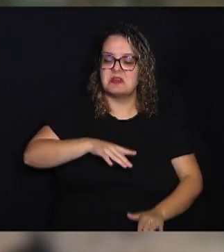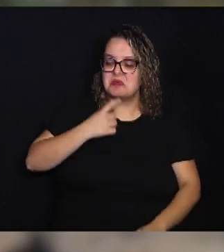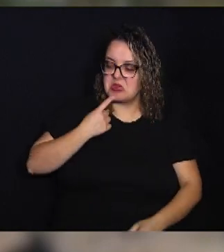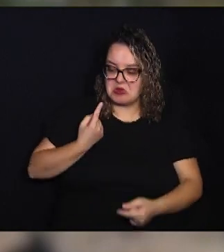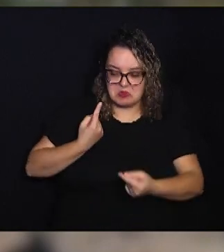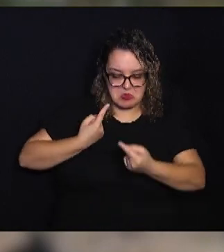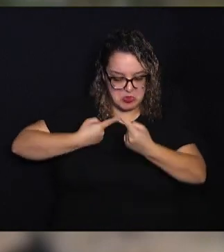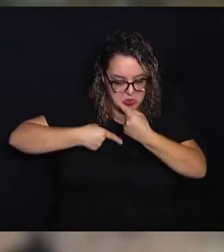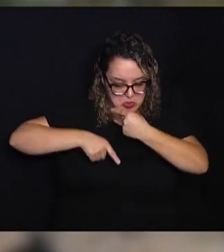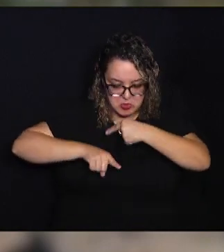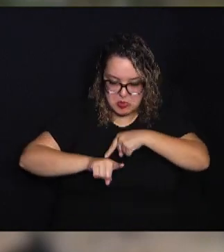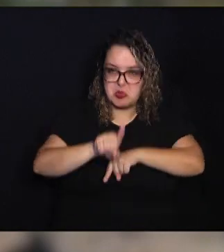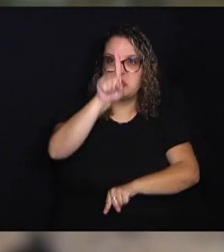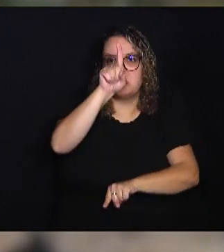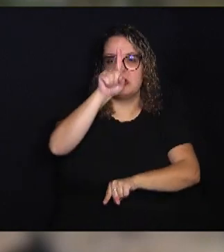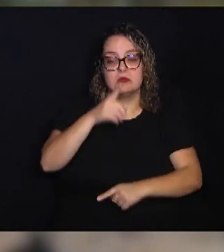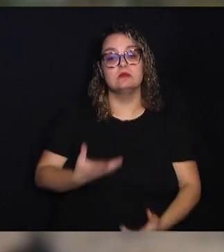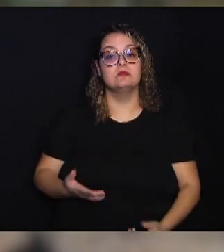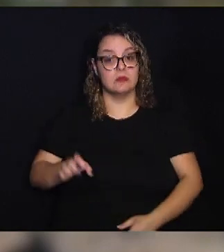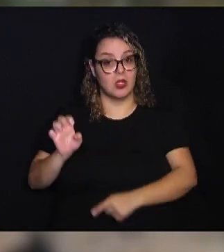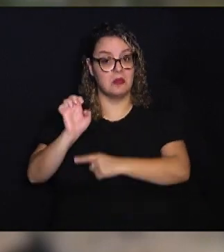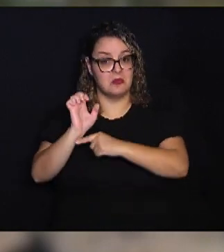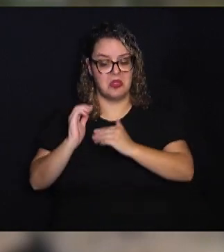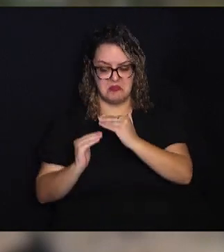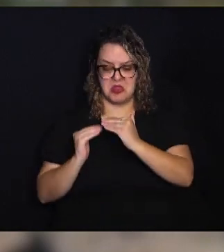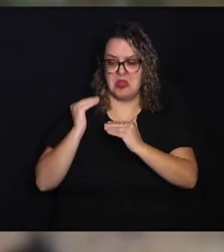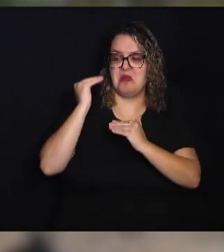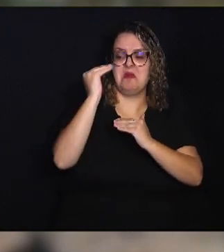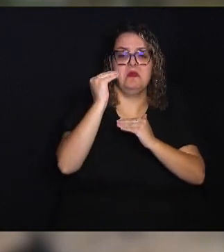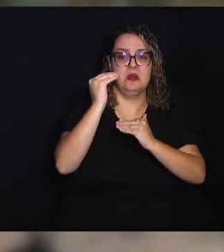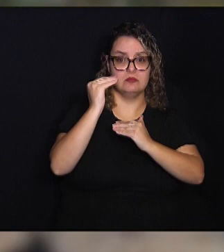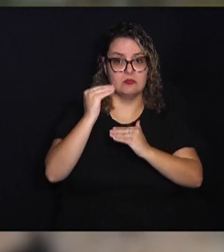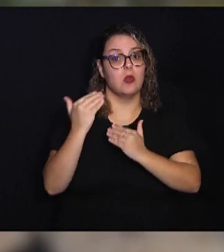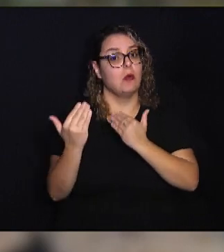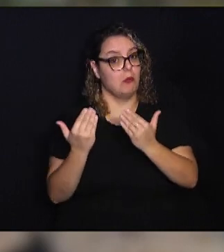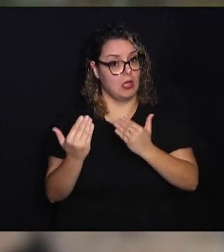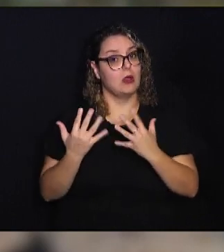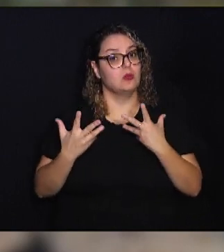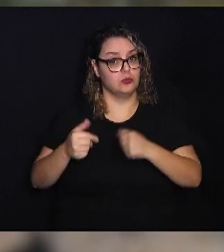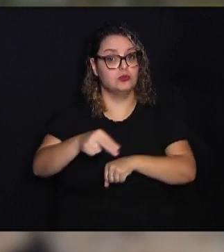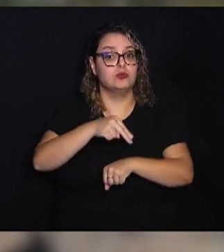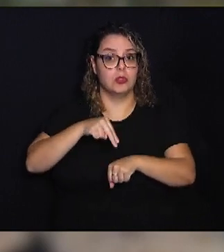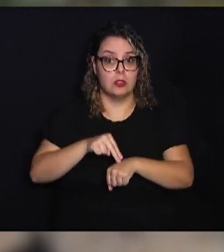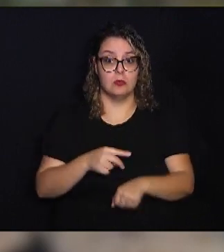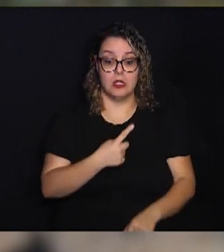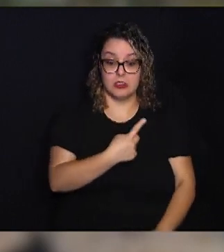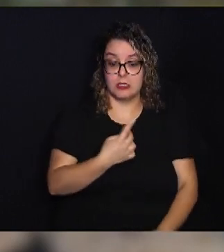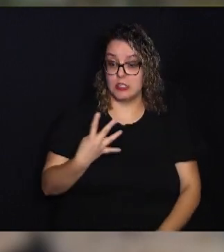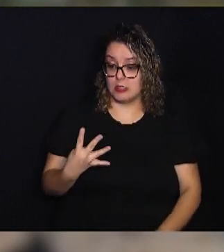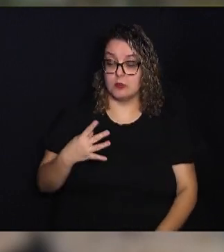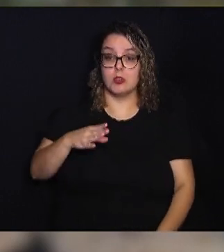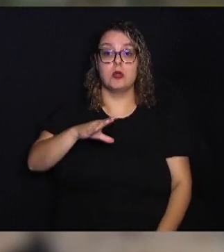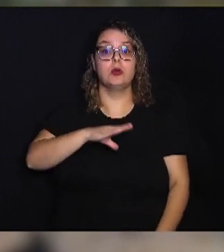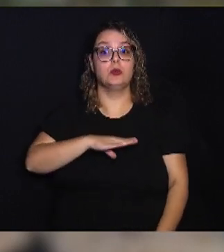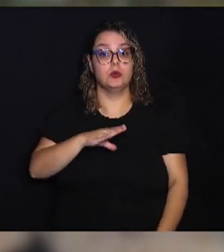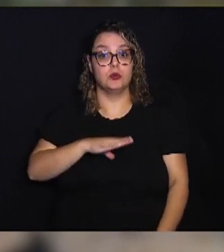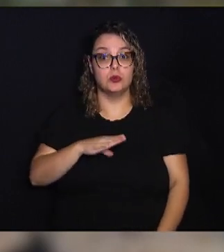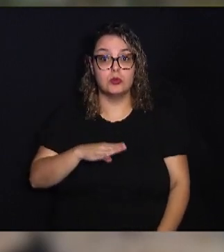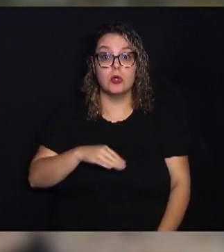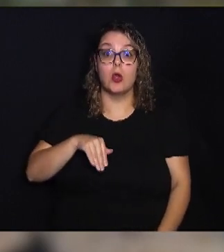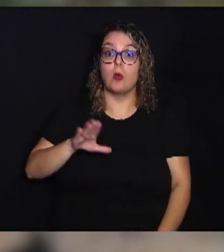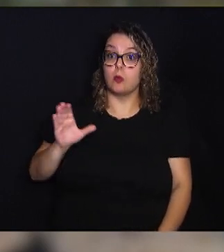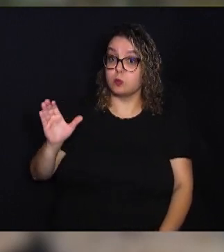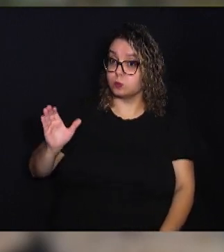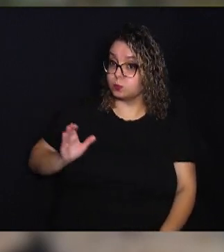numa posição junto ao estado, como nos mais altos montes da nação, sendo a 14ª cidade mais